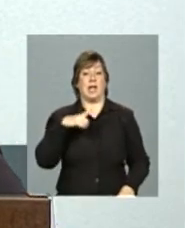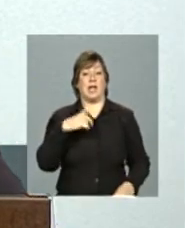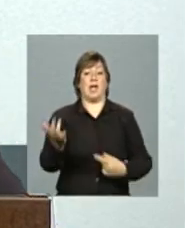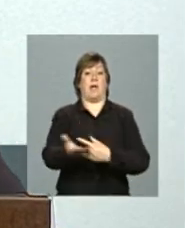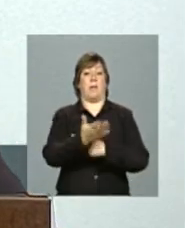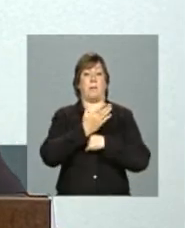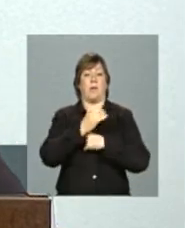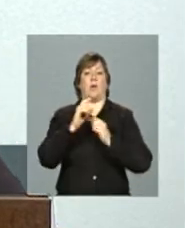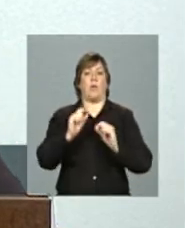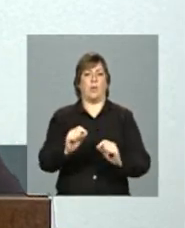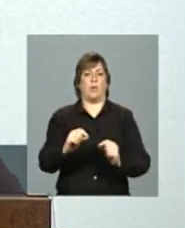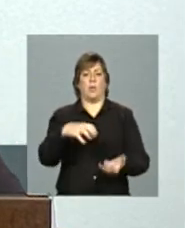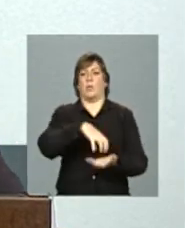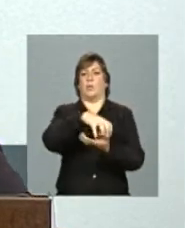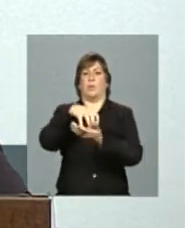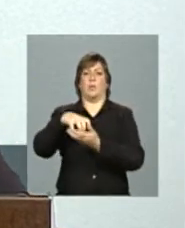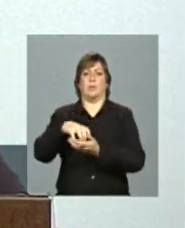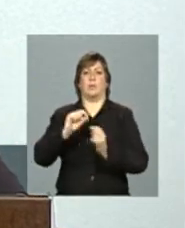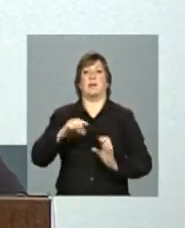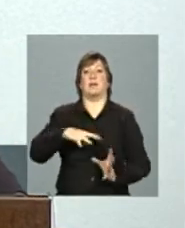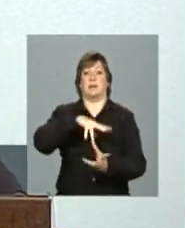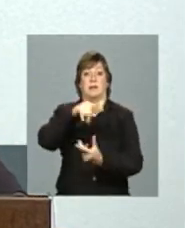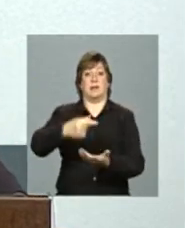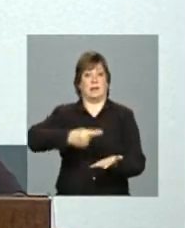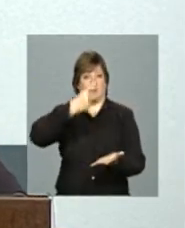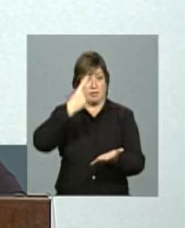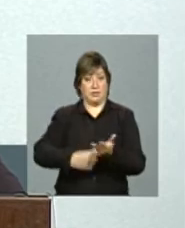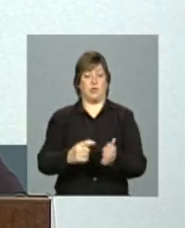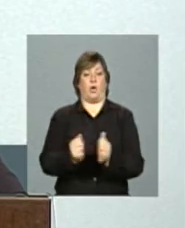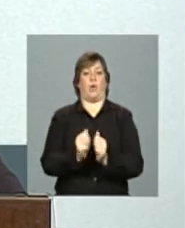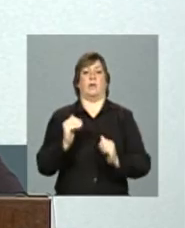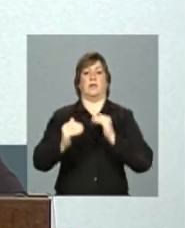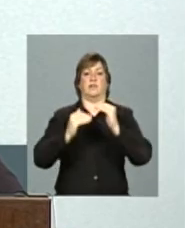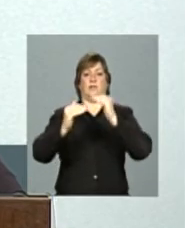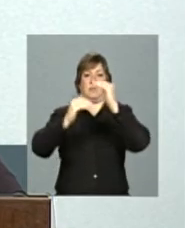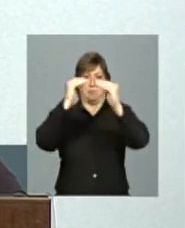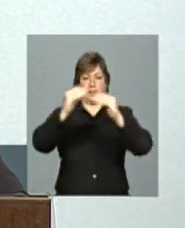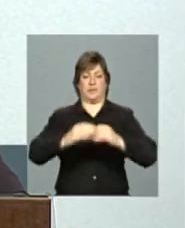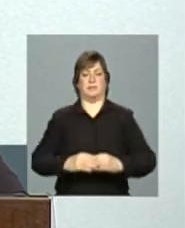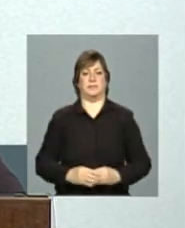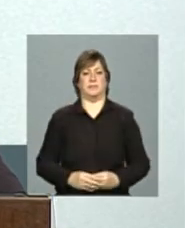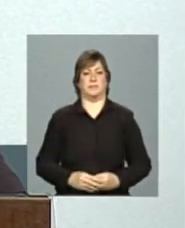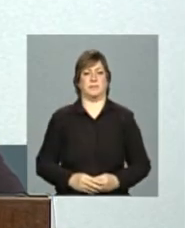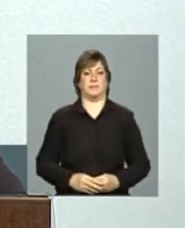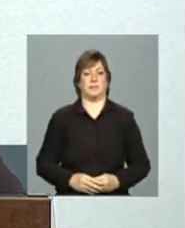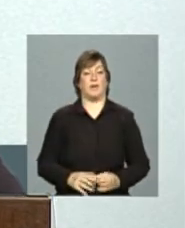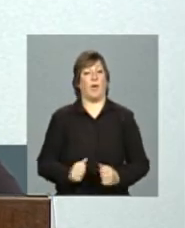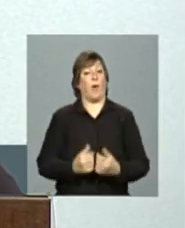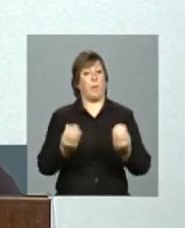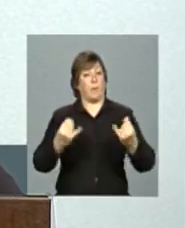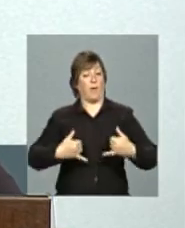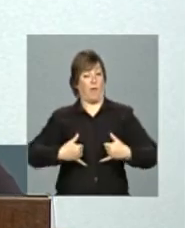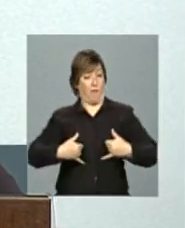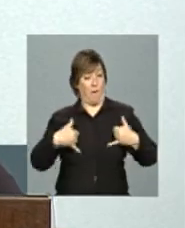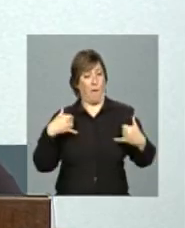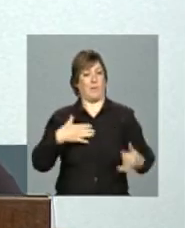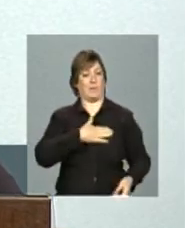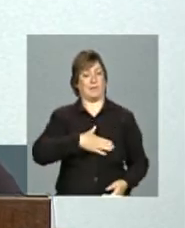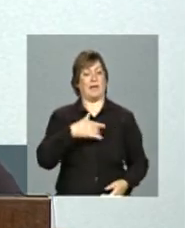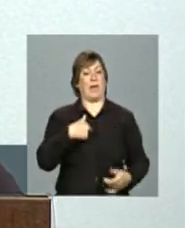de entidades internacionais comprometidas com desenvolvimento com muito orgulho eu